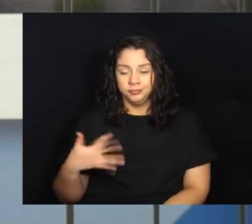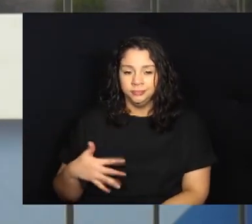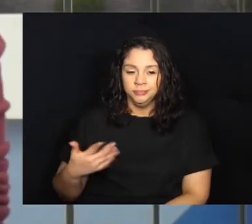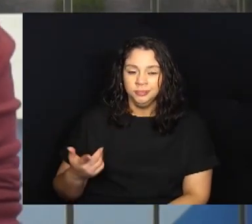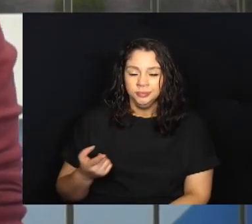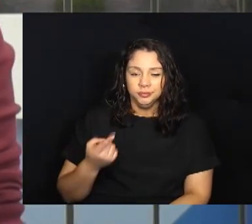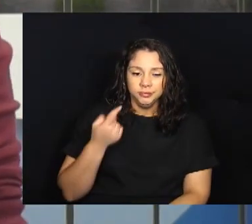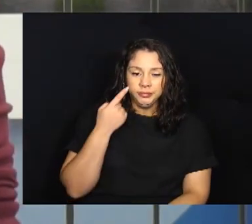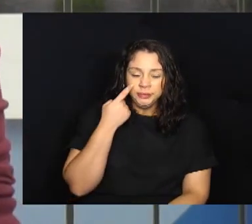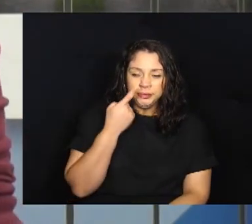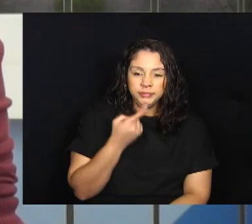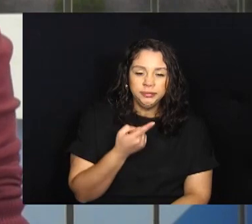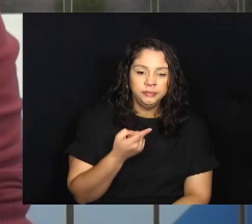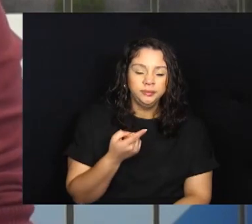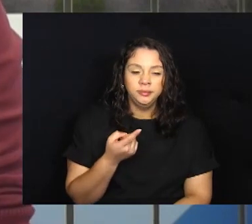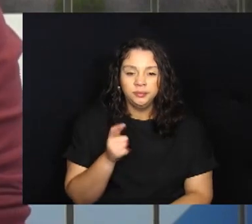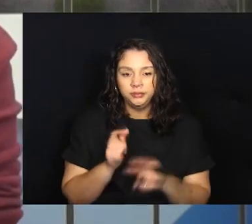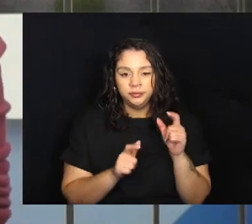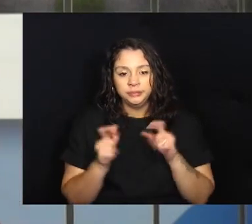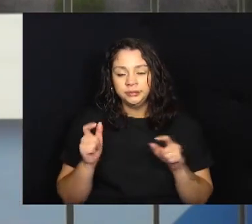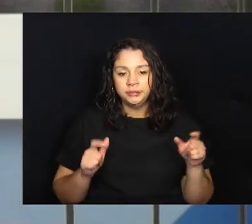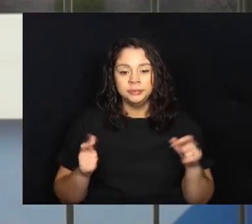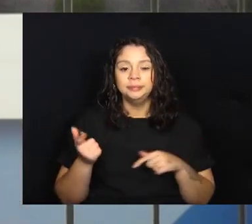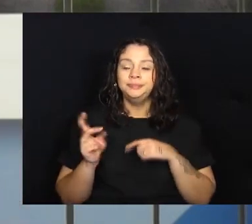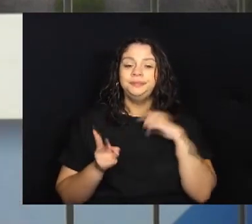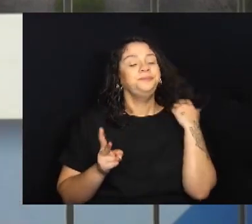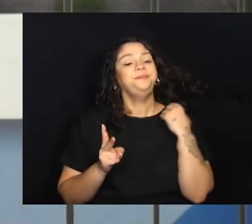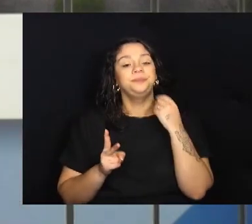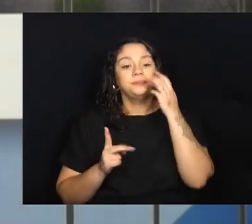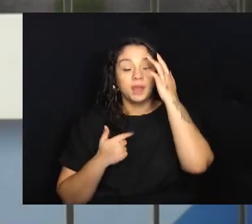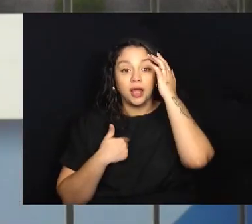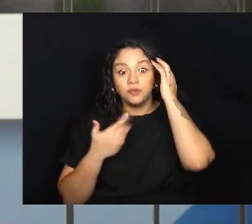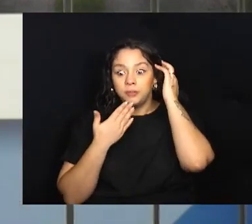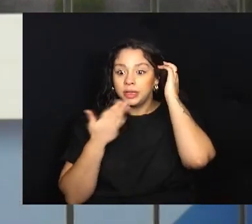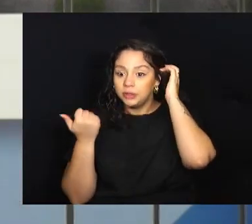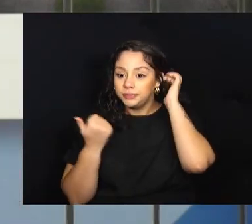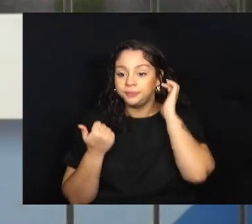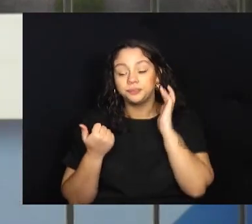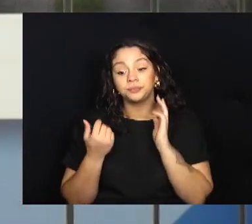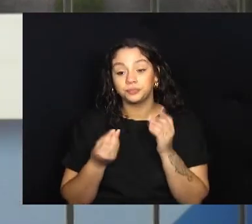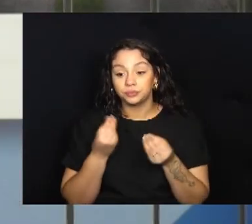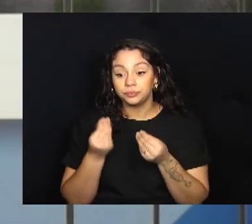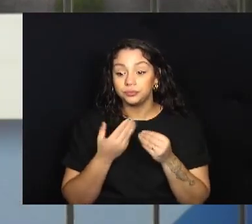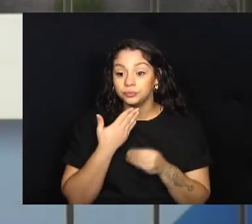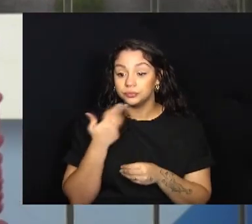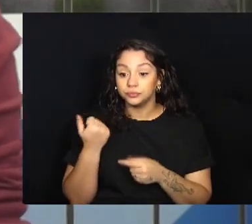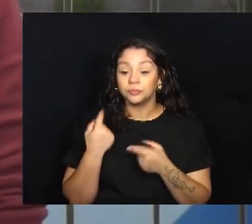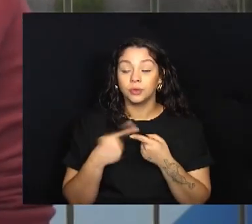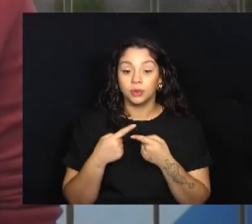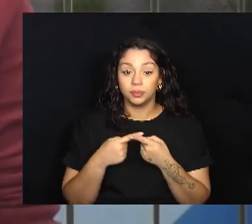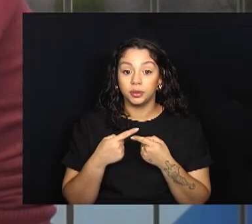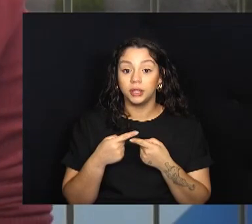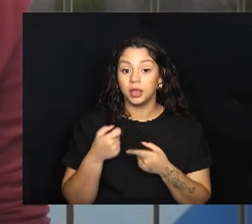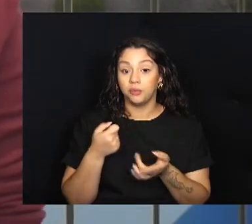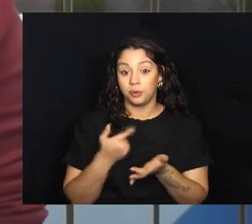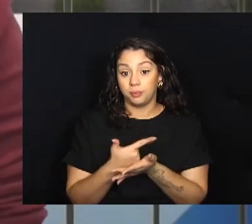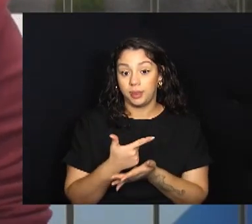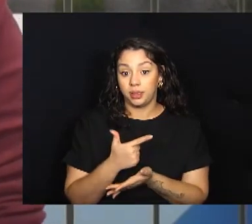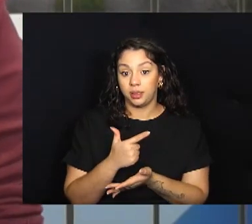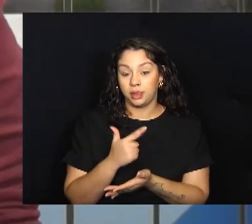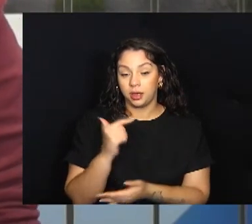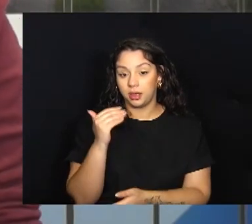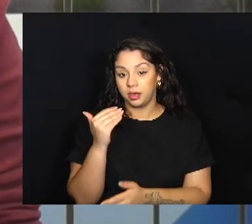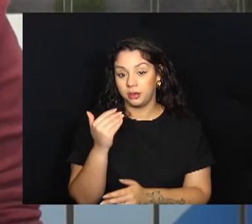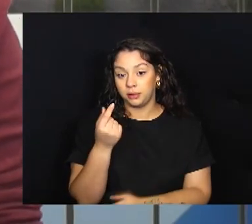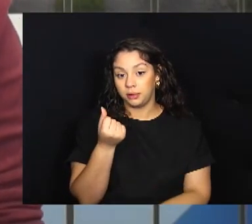e aí eu vi muita gente reproduzindo, então eu vou melhorar, a condição do negócio vai melhorar, porque eu vou ter que poder pagar menos. E sabe o que eu acho que as